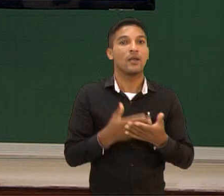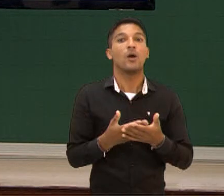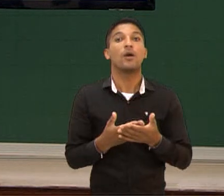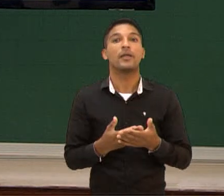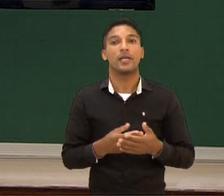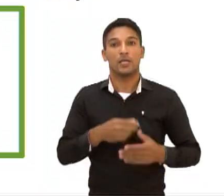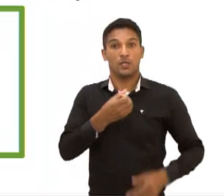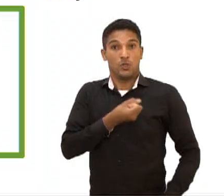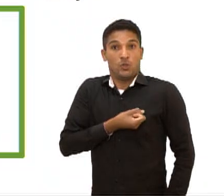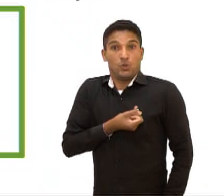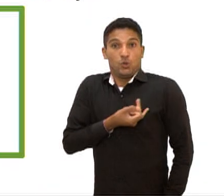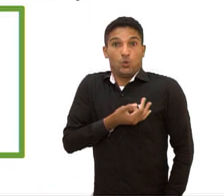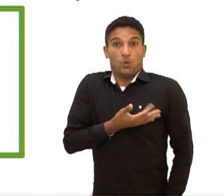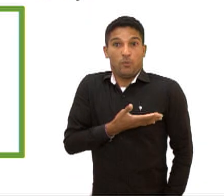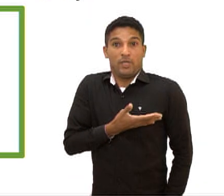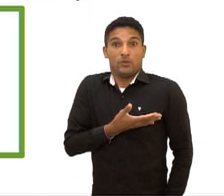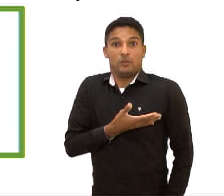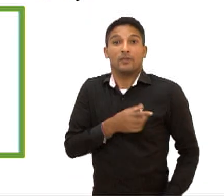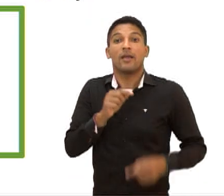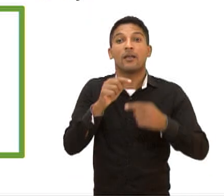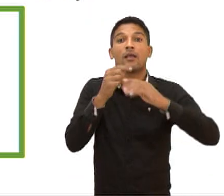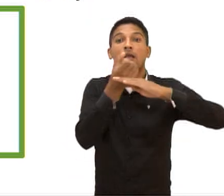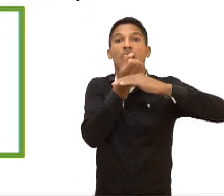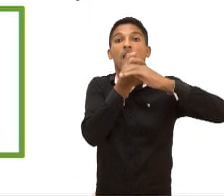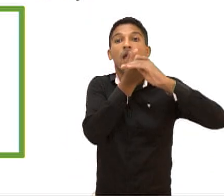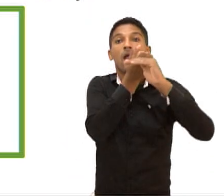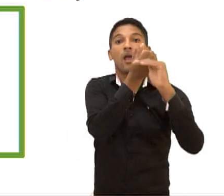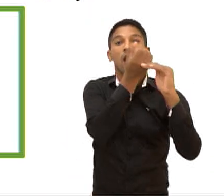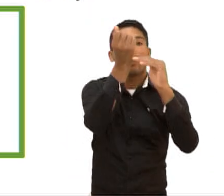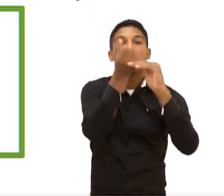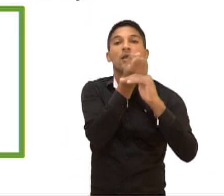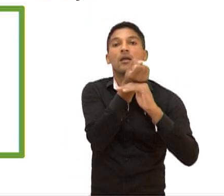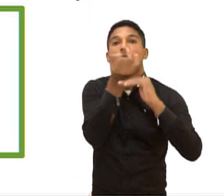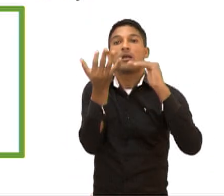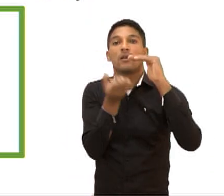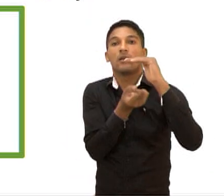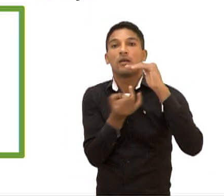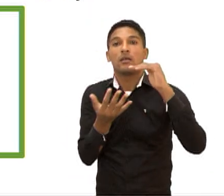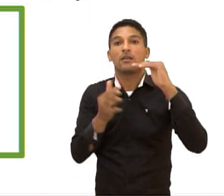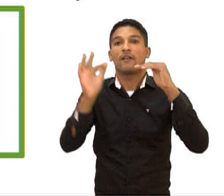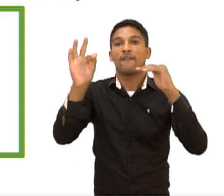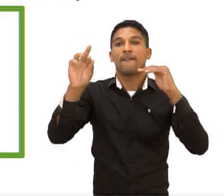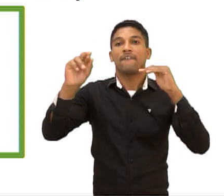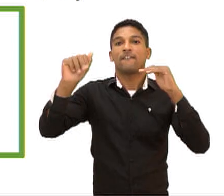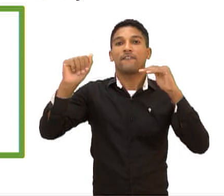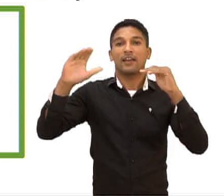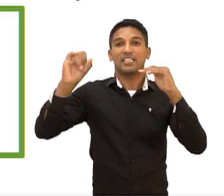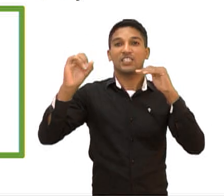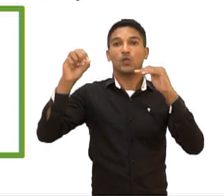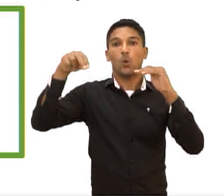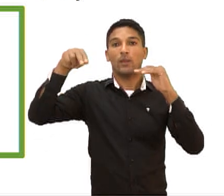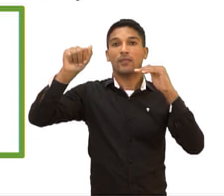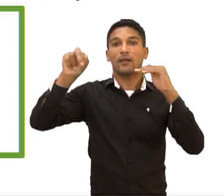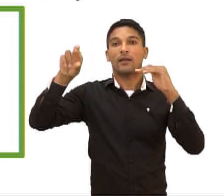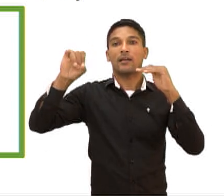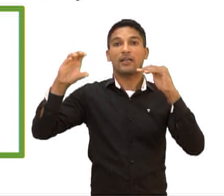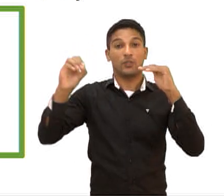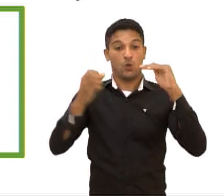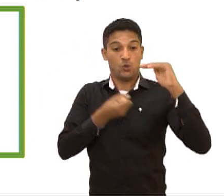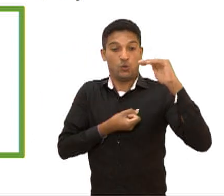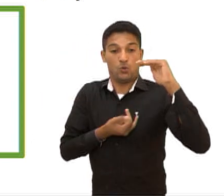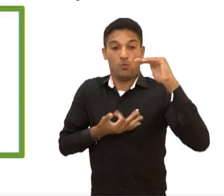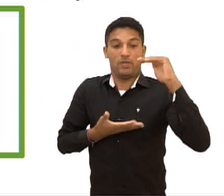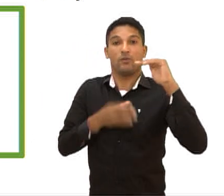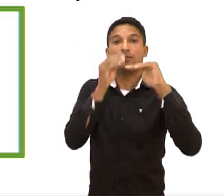números racionais na forma fracionária e suas respectivas representações. Qual era, professora, mesmo? Então,